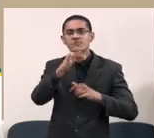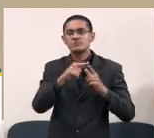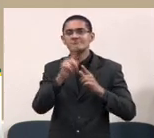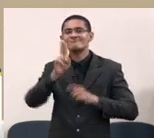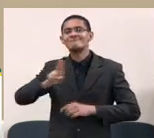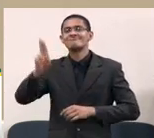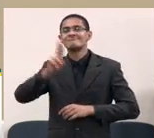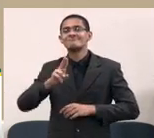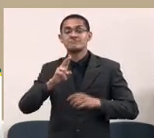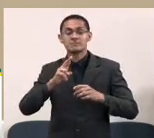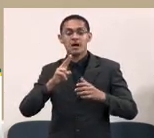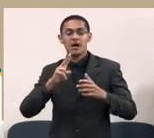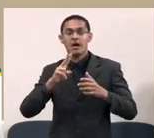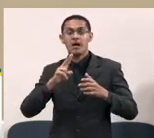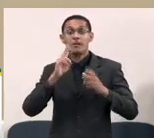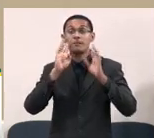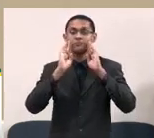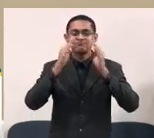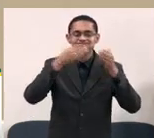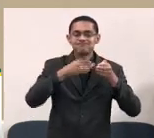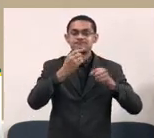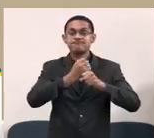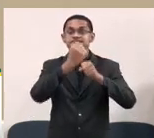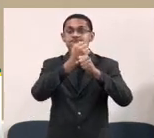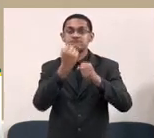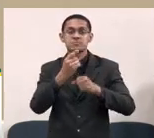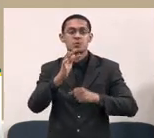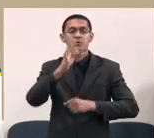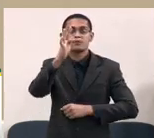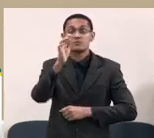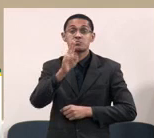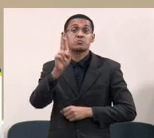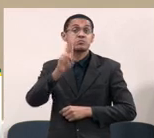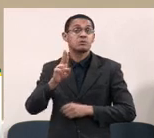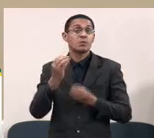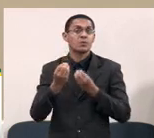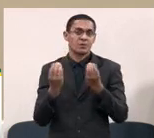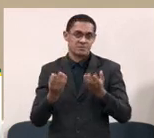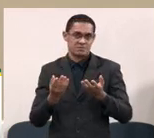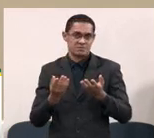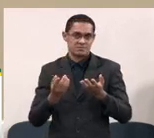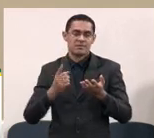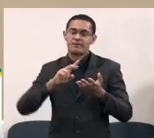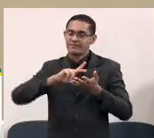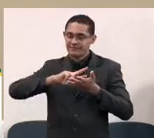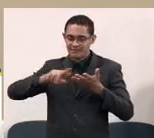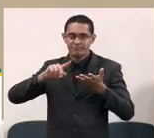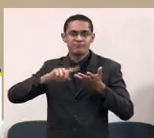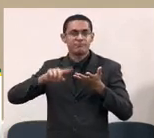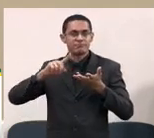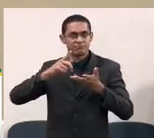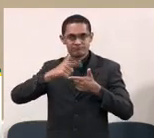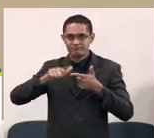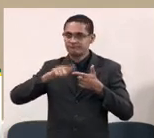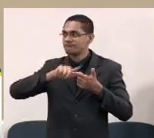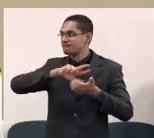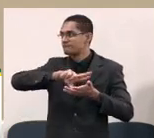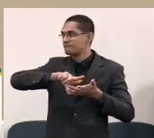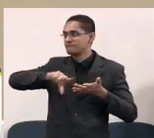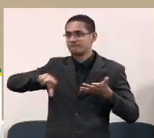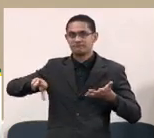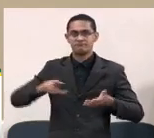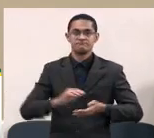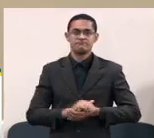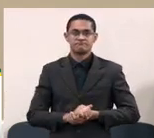possa construir a universidade que queremos? São muitos os desafios. A UEAP hoje, a